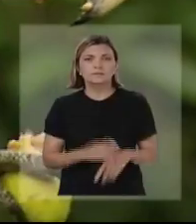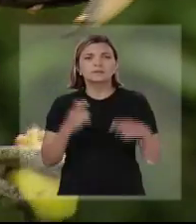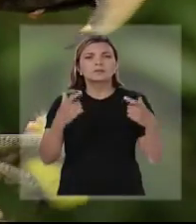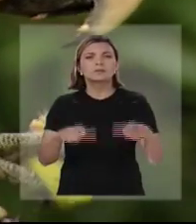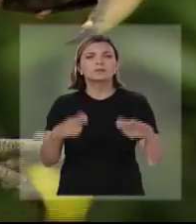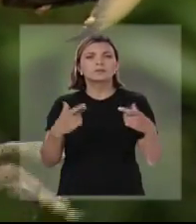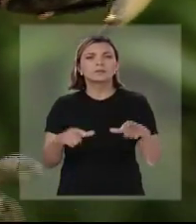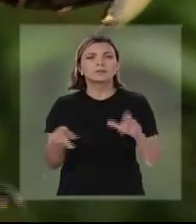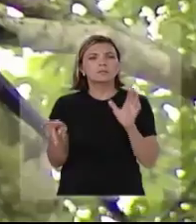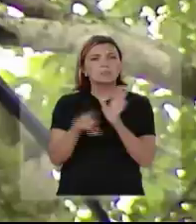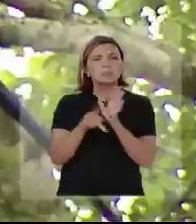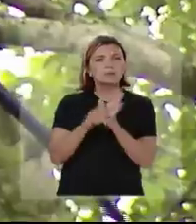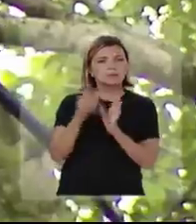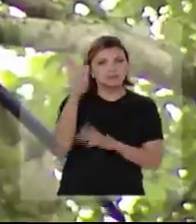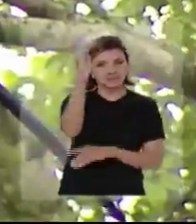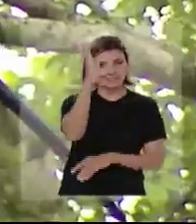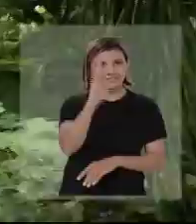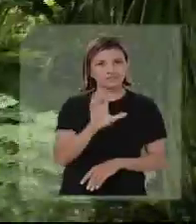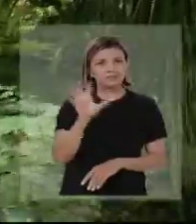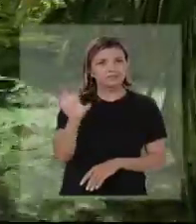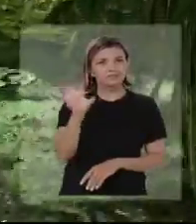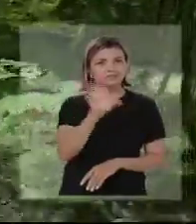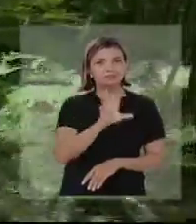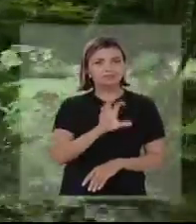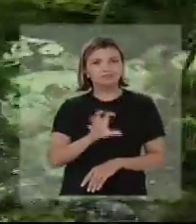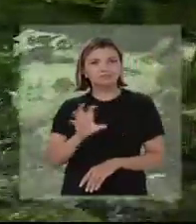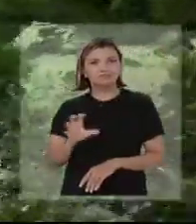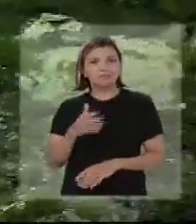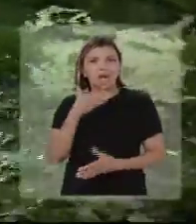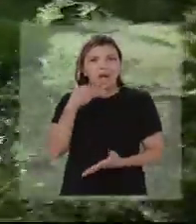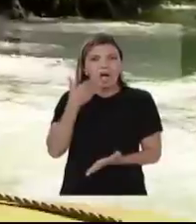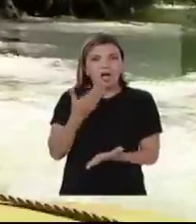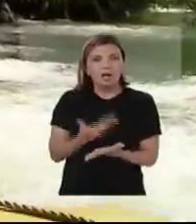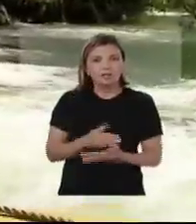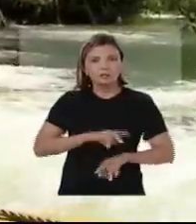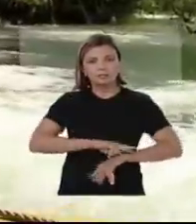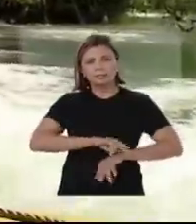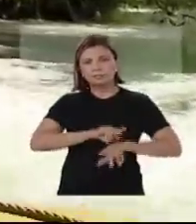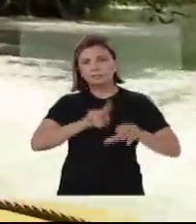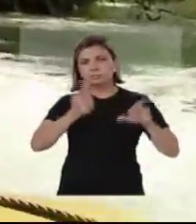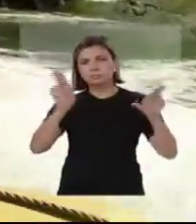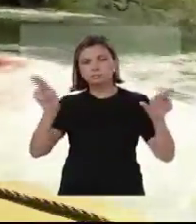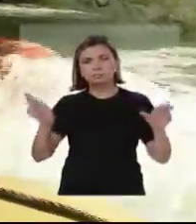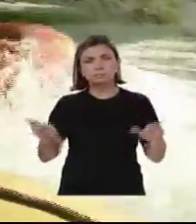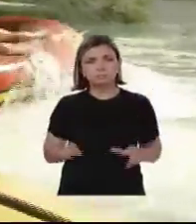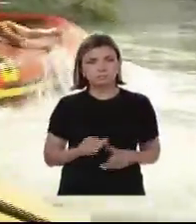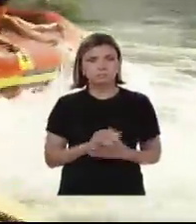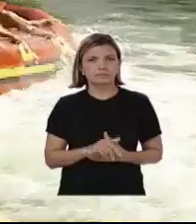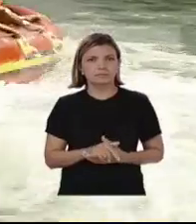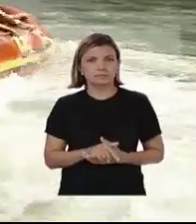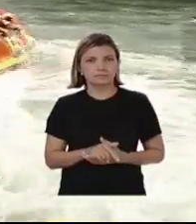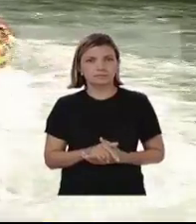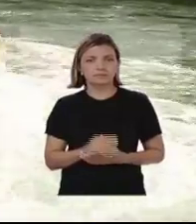No coração geográfico do Brasil, esses lugares impressionam por causa da diversidade natural